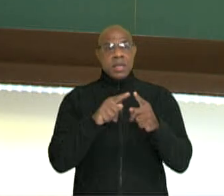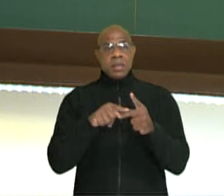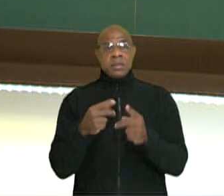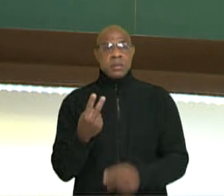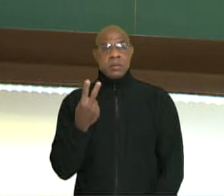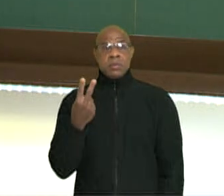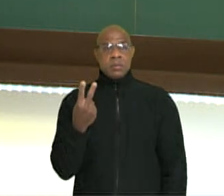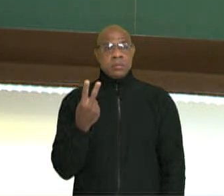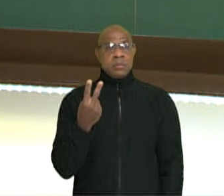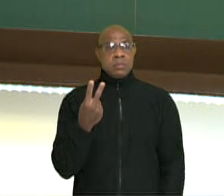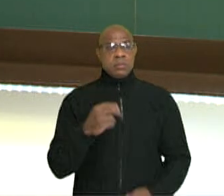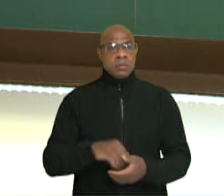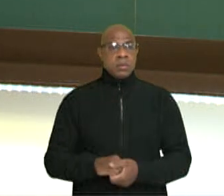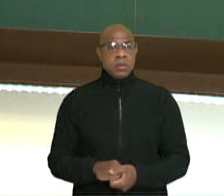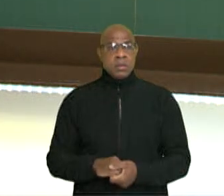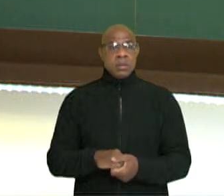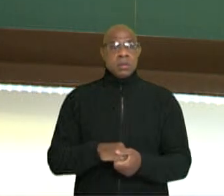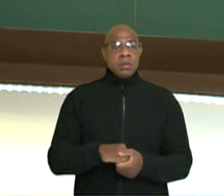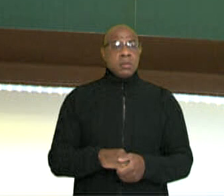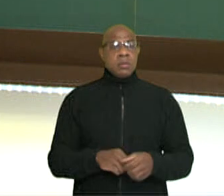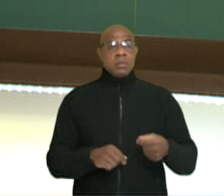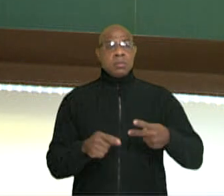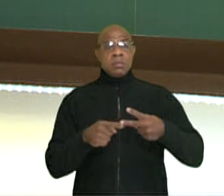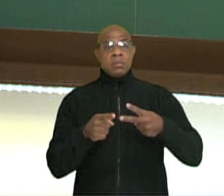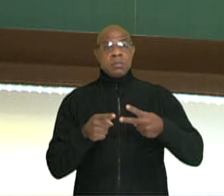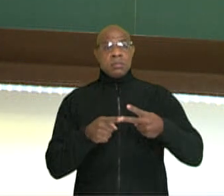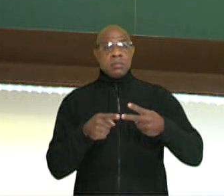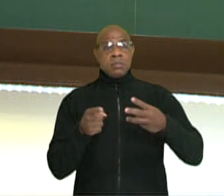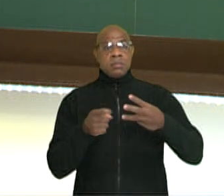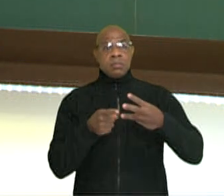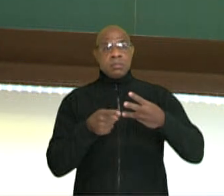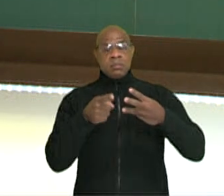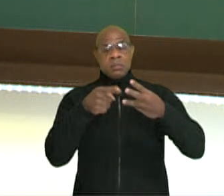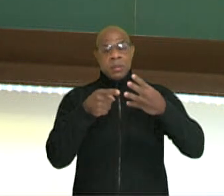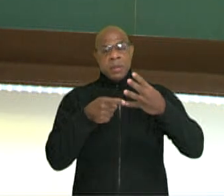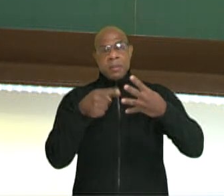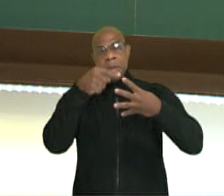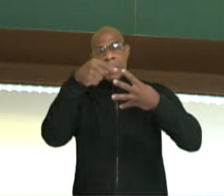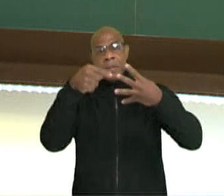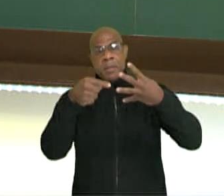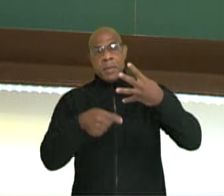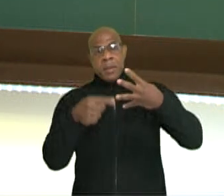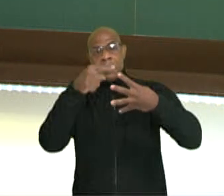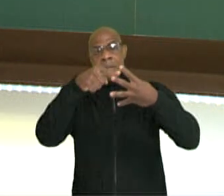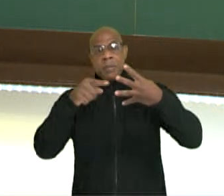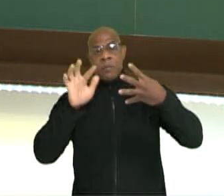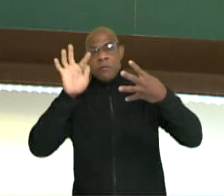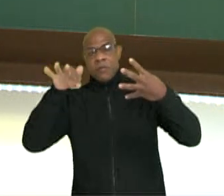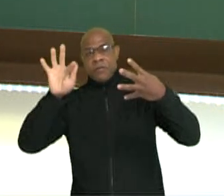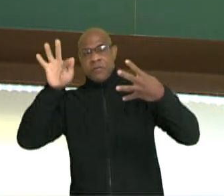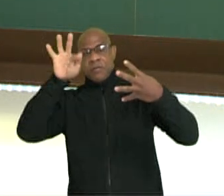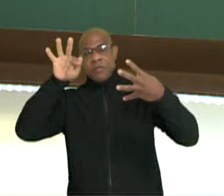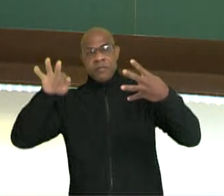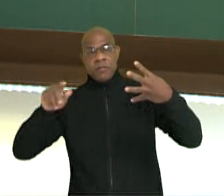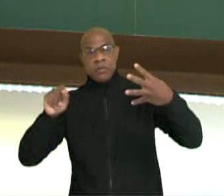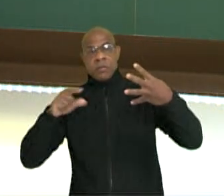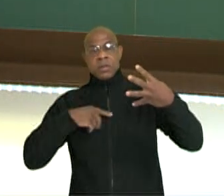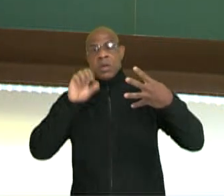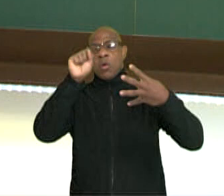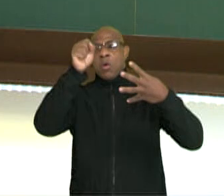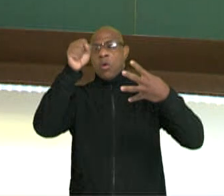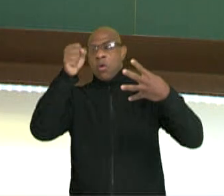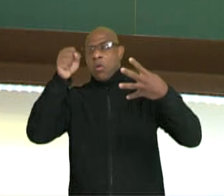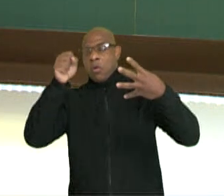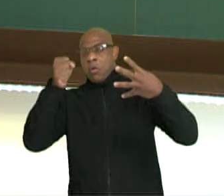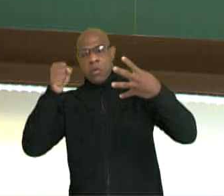neônio 10, né? O argônio, o criptônio e assim por diante. Note que no finalzinho todos eles apresentam 8.